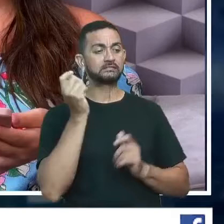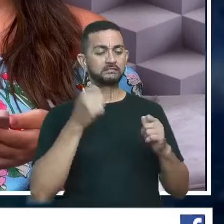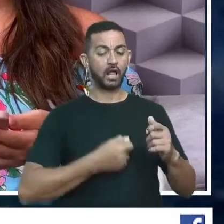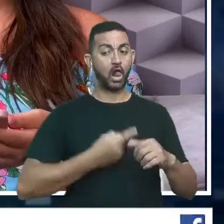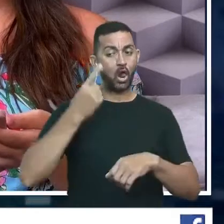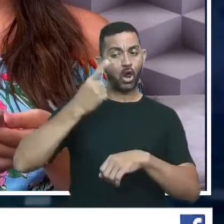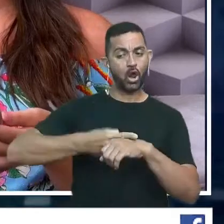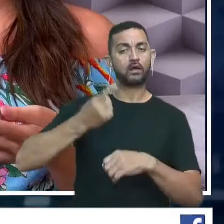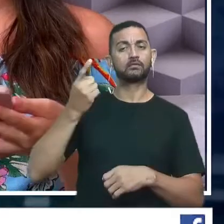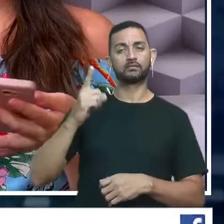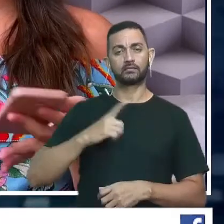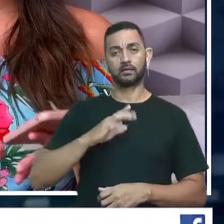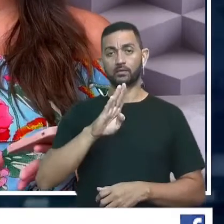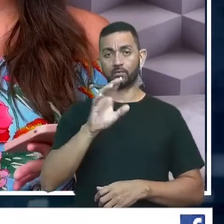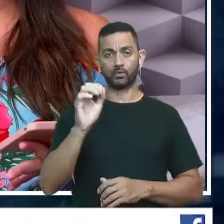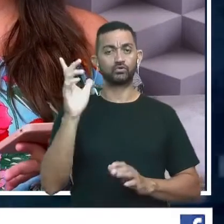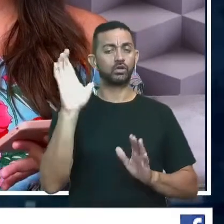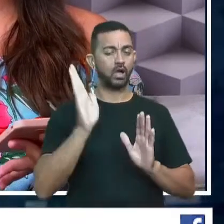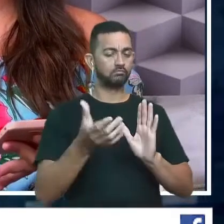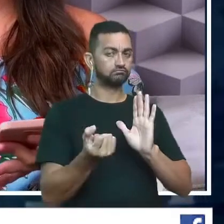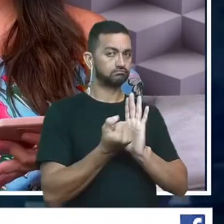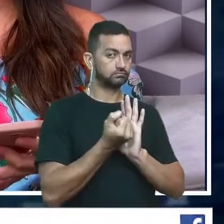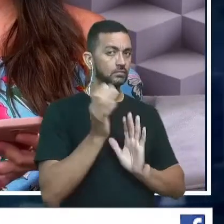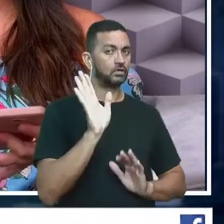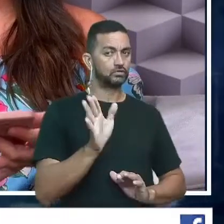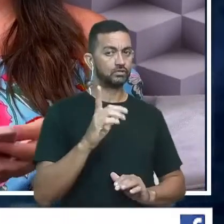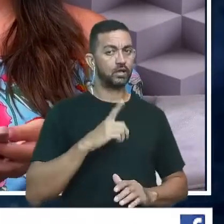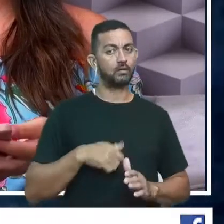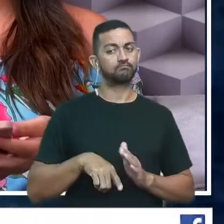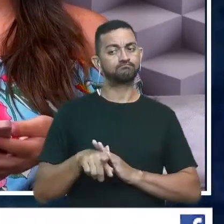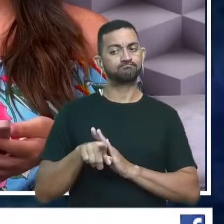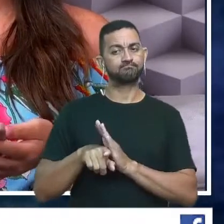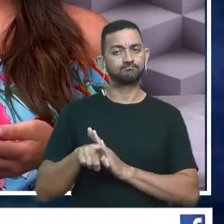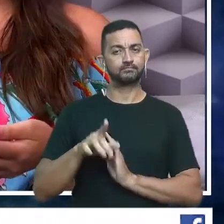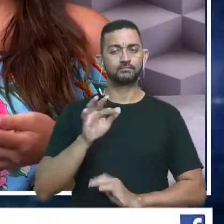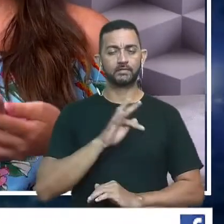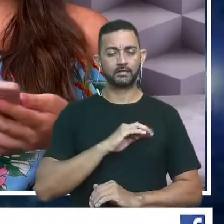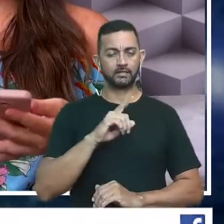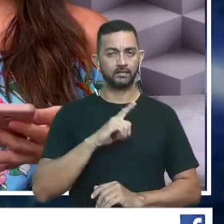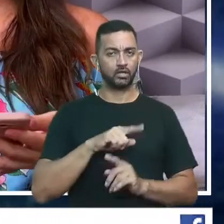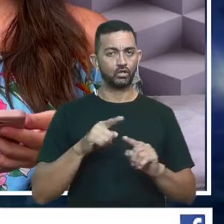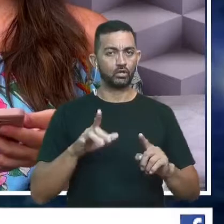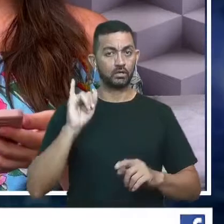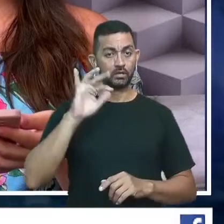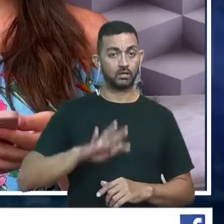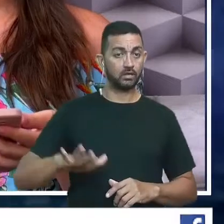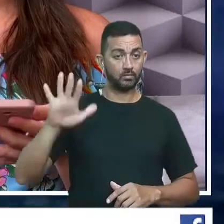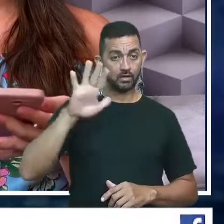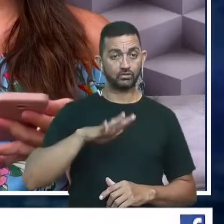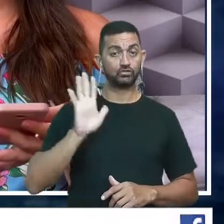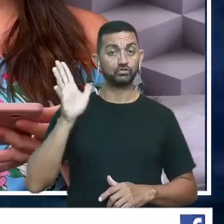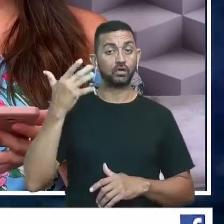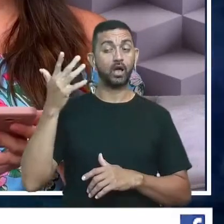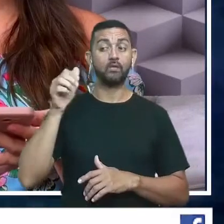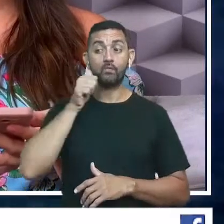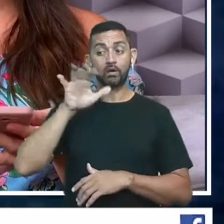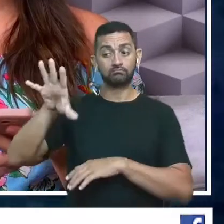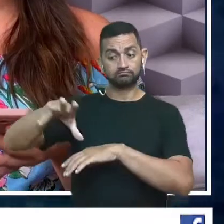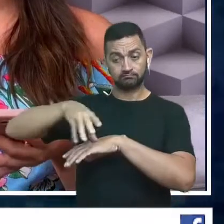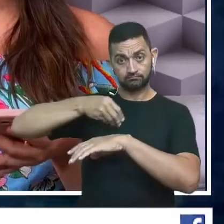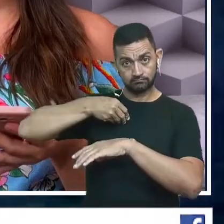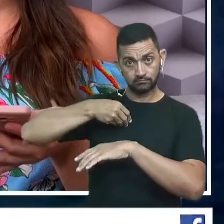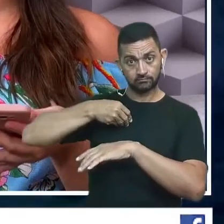polícia para que eles consiga localizar o boletim de ocorrência já foi registrado a polícia está investigando E aí a gente tem essas imagens que foi